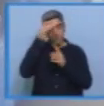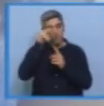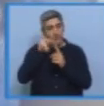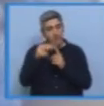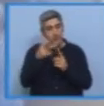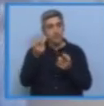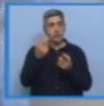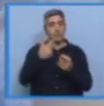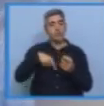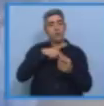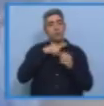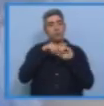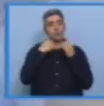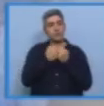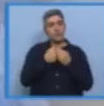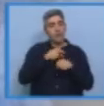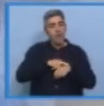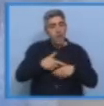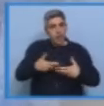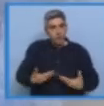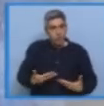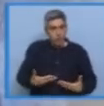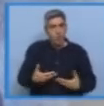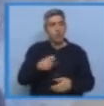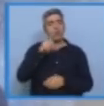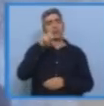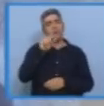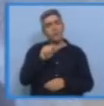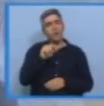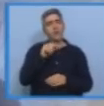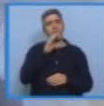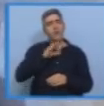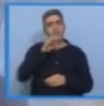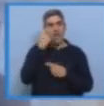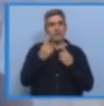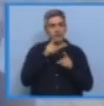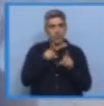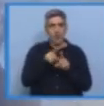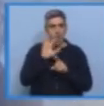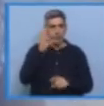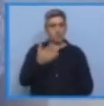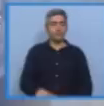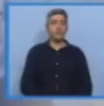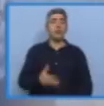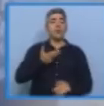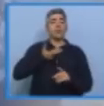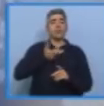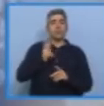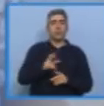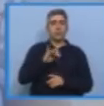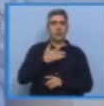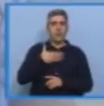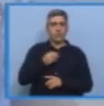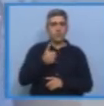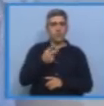da nossa sociedade de hoje, quer ao nível, às vezes, da própria família. Dr. Ricardo Batista Leite, como é